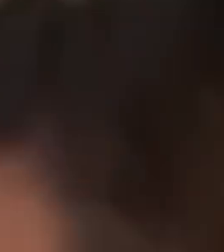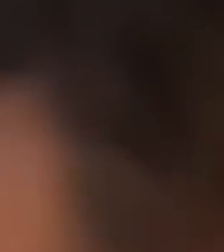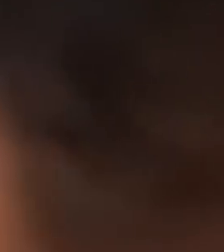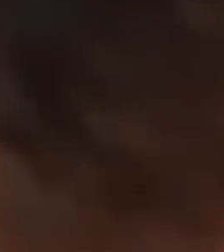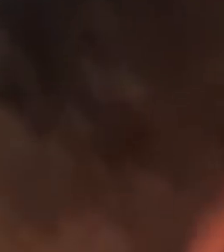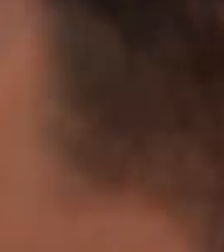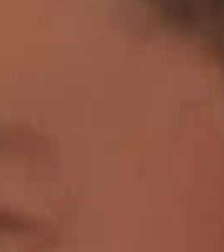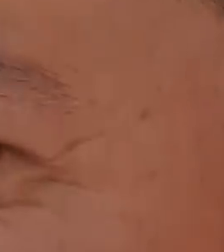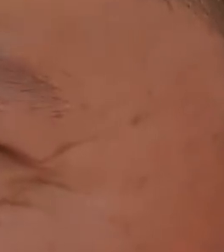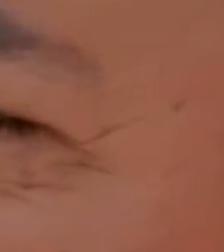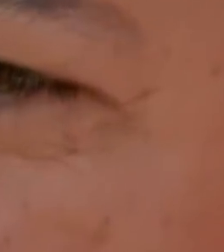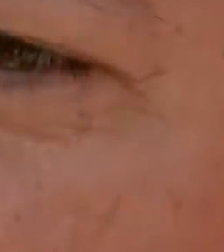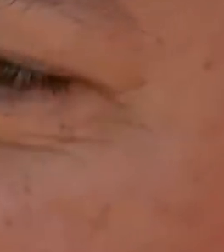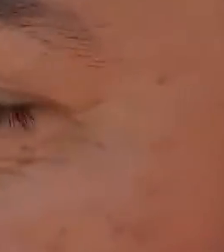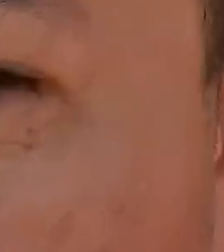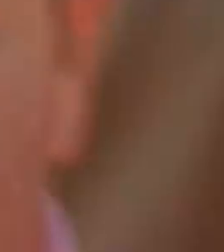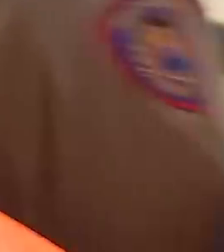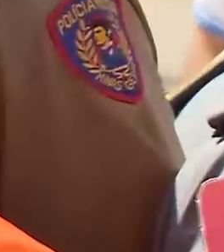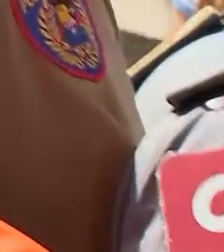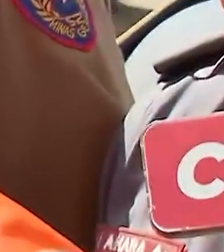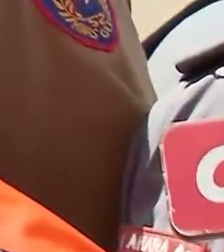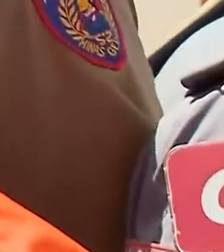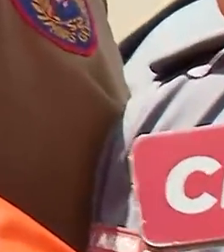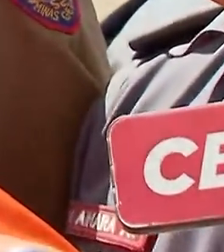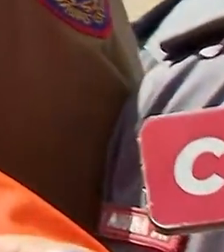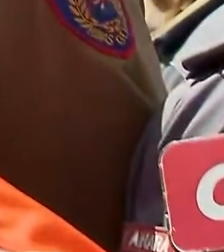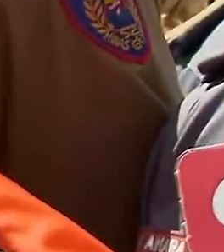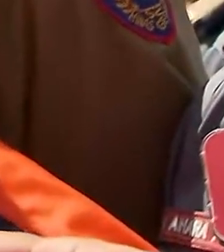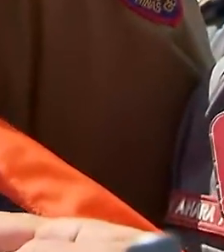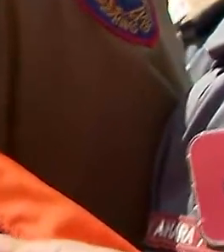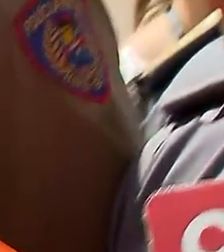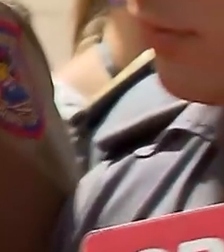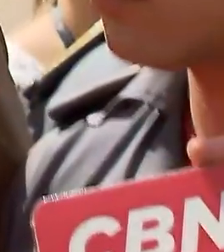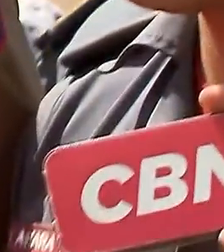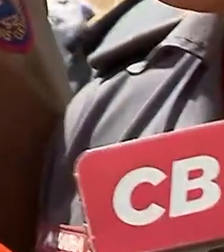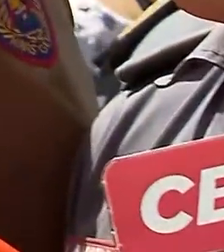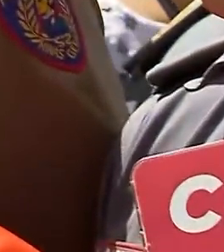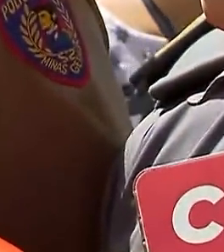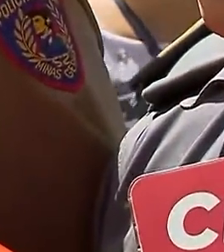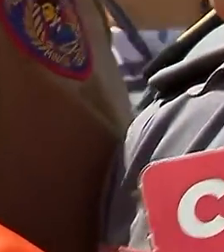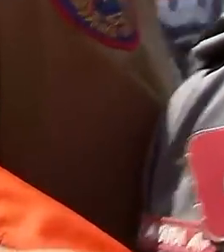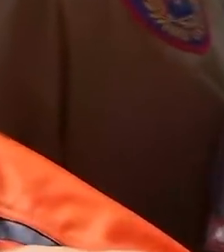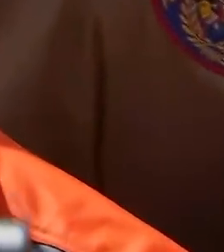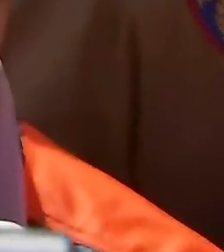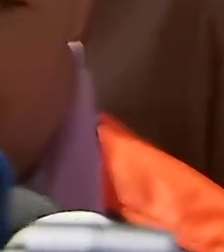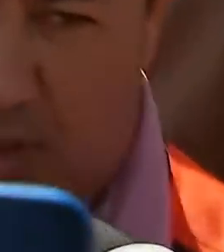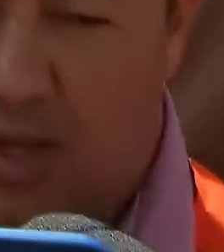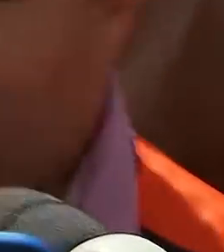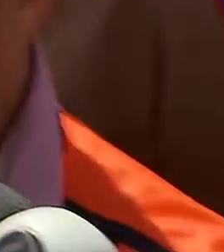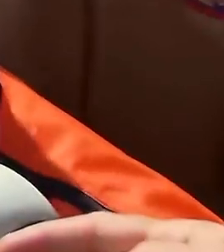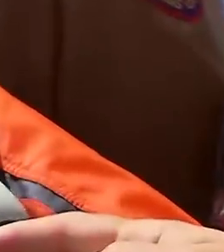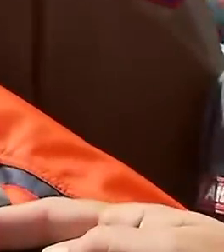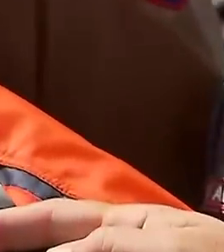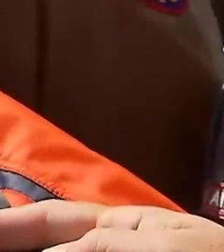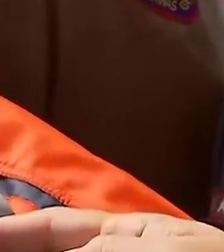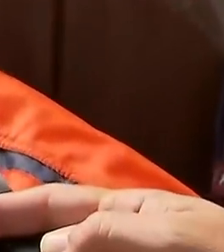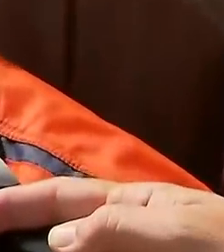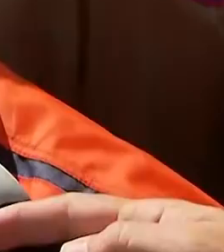Óbitos confirmados. Aumentou 2 óbitos. Nós temos 60 óbitos até esse momento.